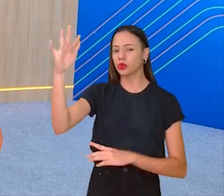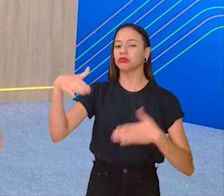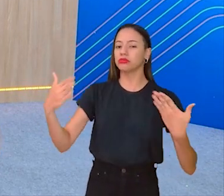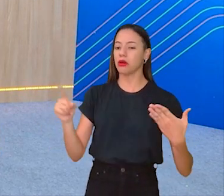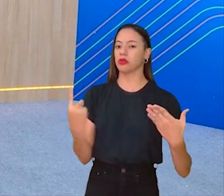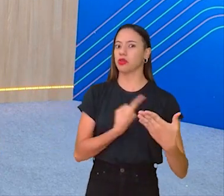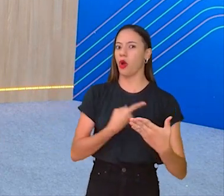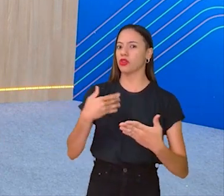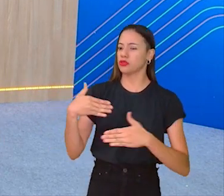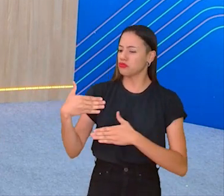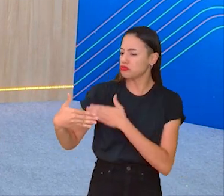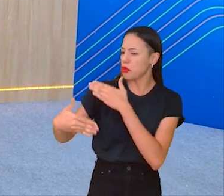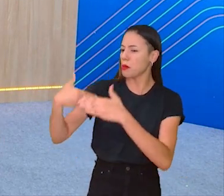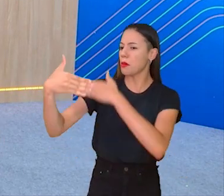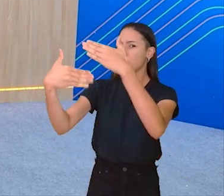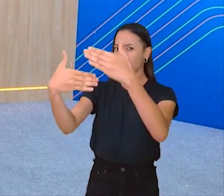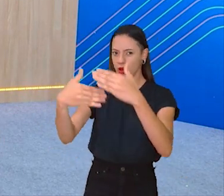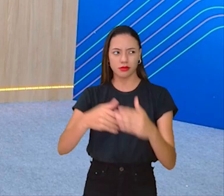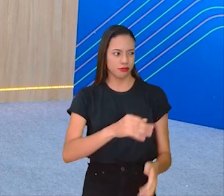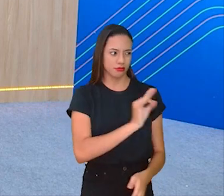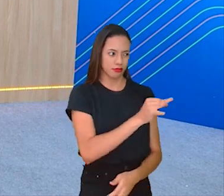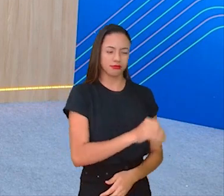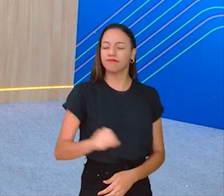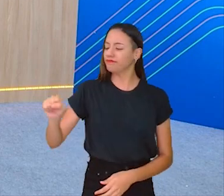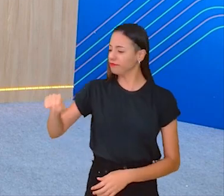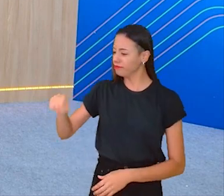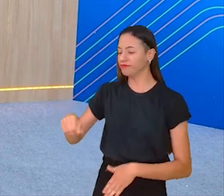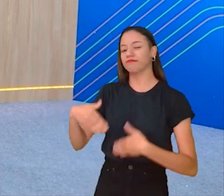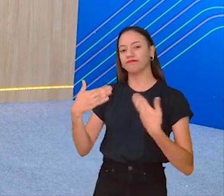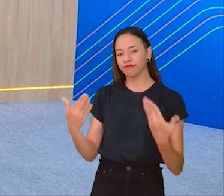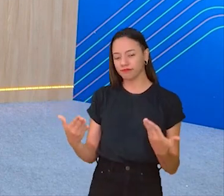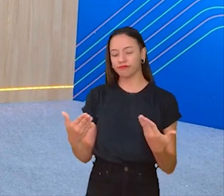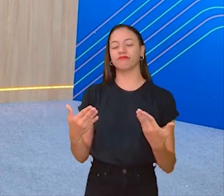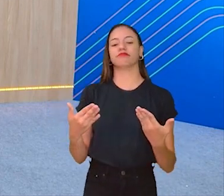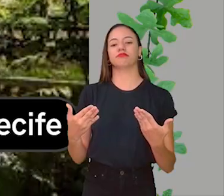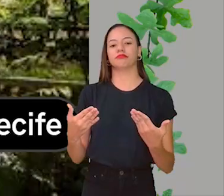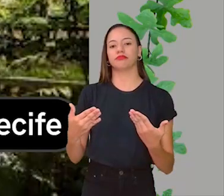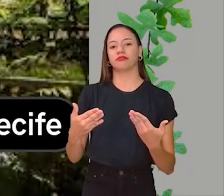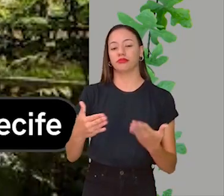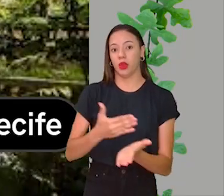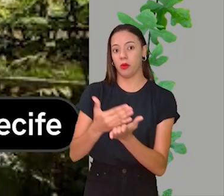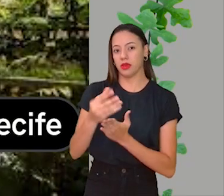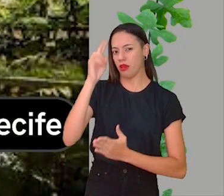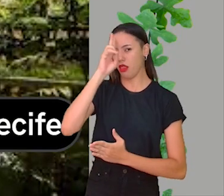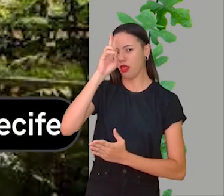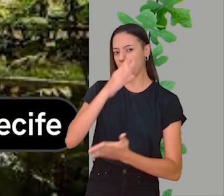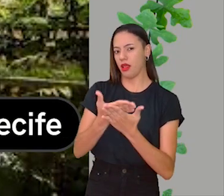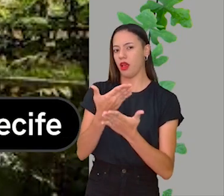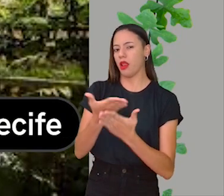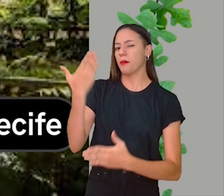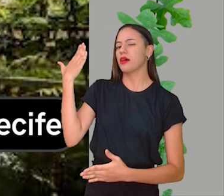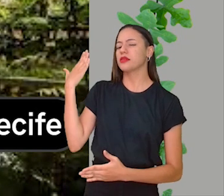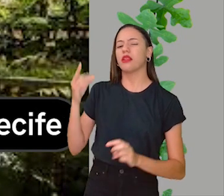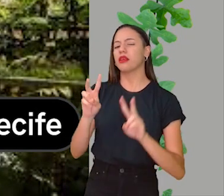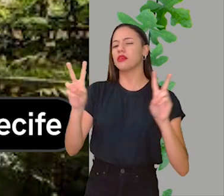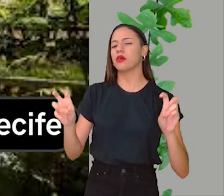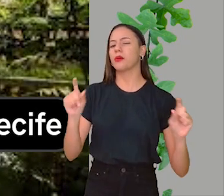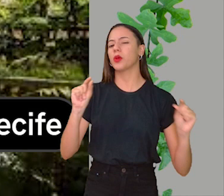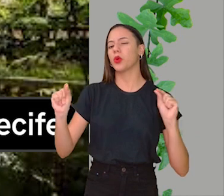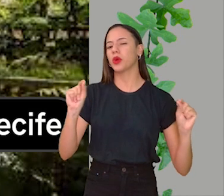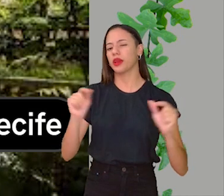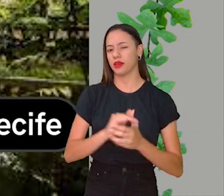Exatamente. Então, para a gente começar recordando, né, nossa aula passada, que foi aquela aula